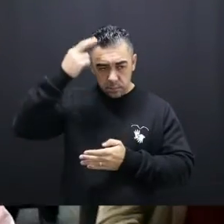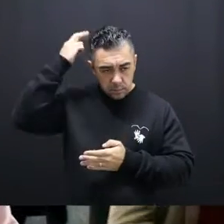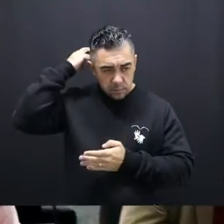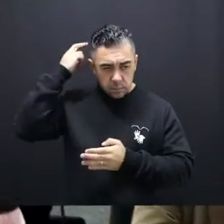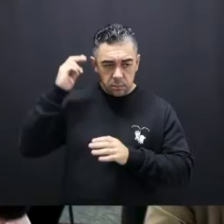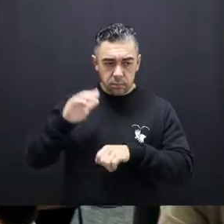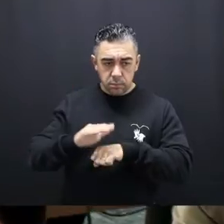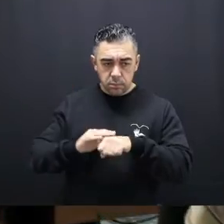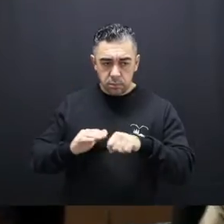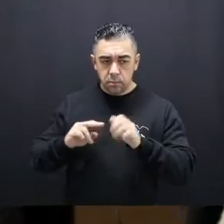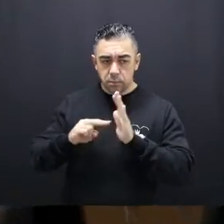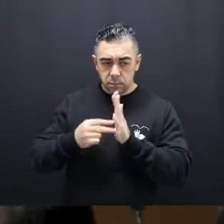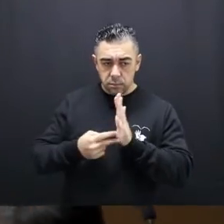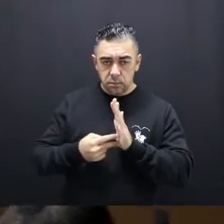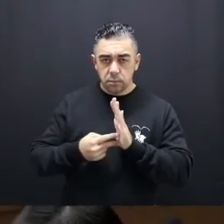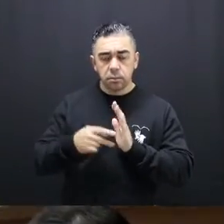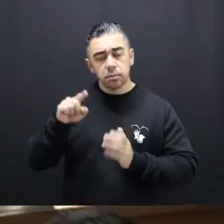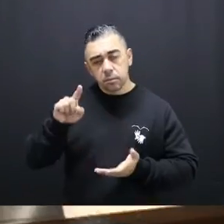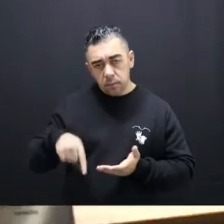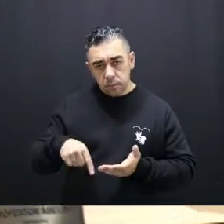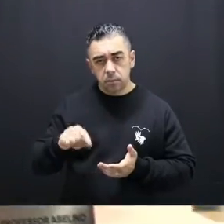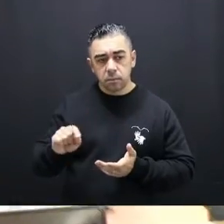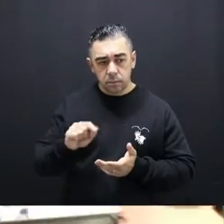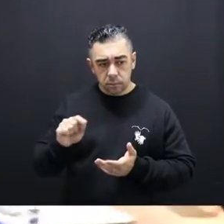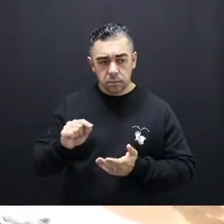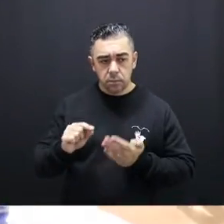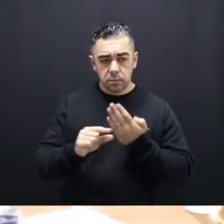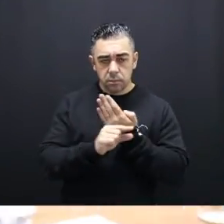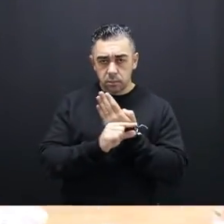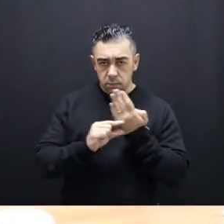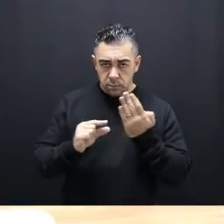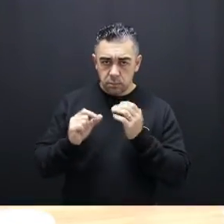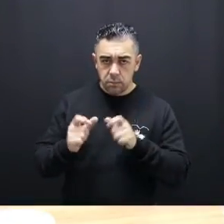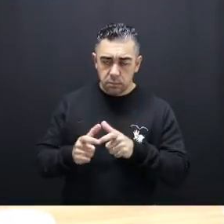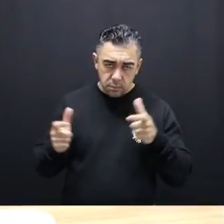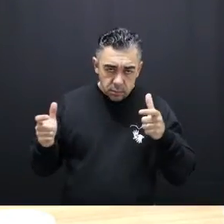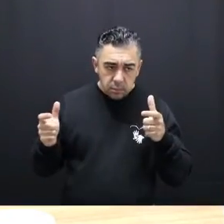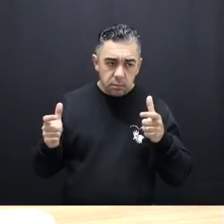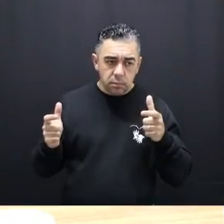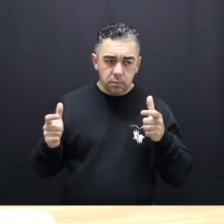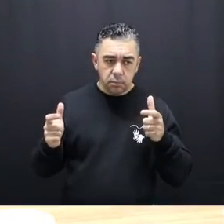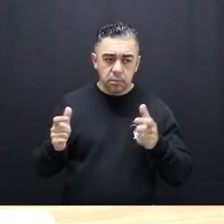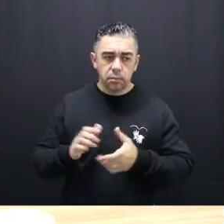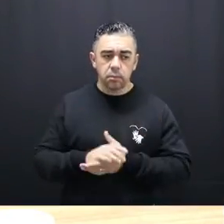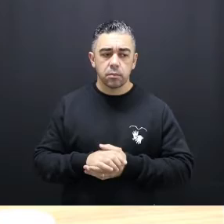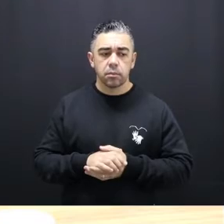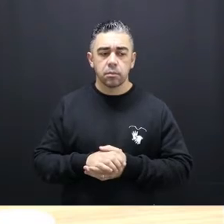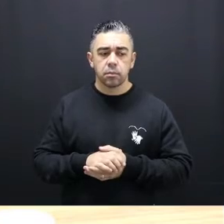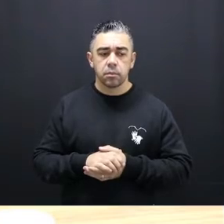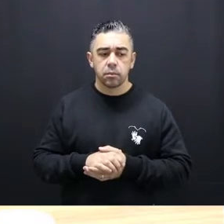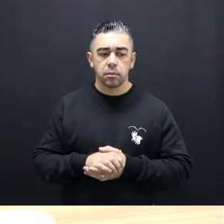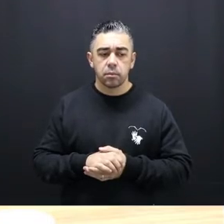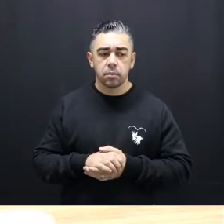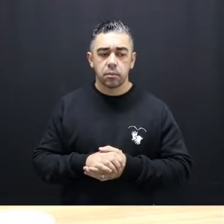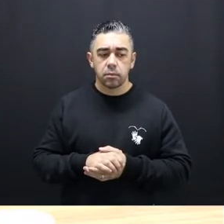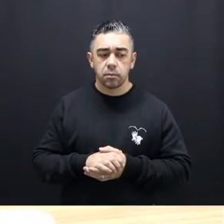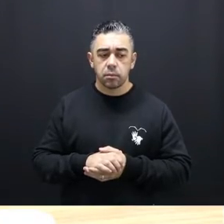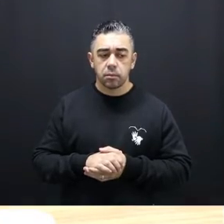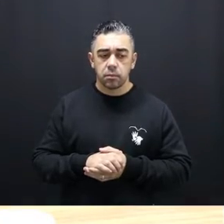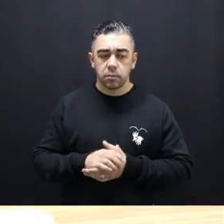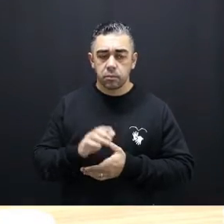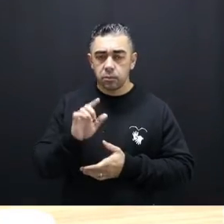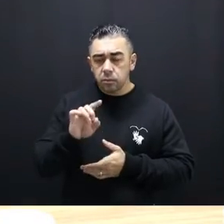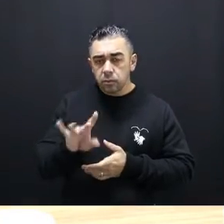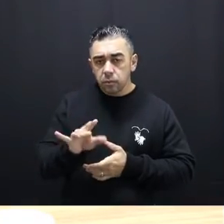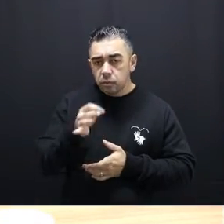mais de 10 a 25 aqui que é uma questão ele tem ampliar né nós estamos aqui eu deixo como